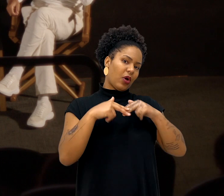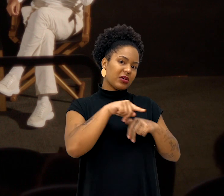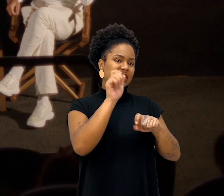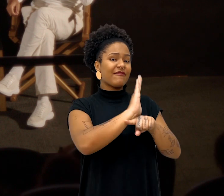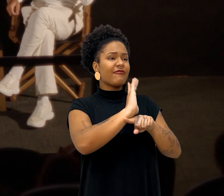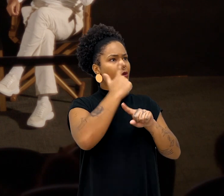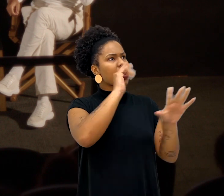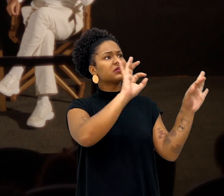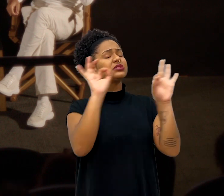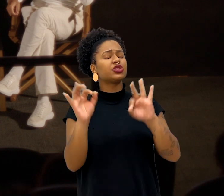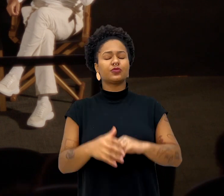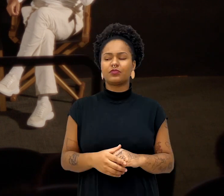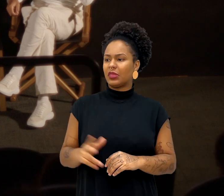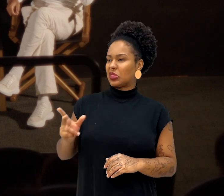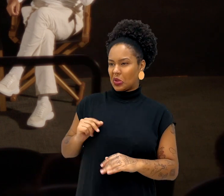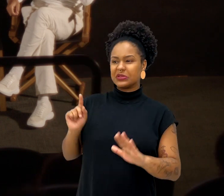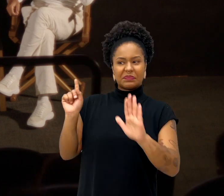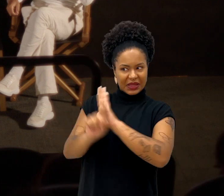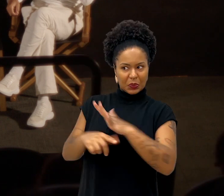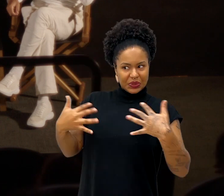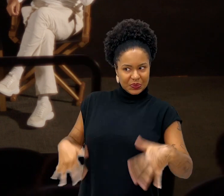habitar decolonial com o que você assistiu do filme?